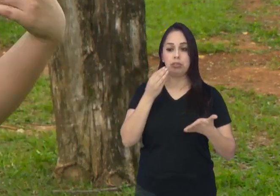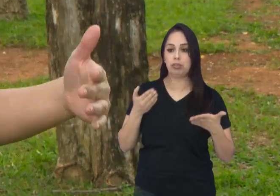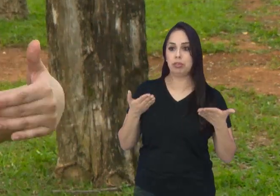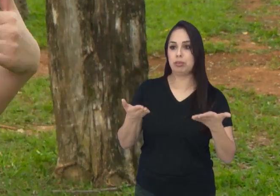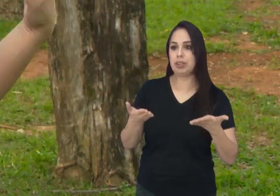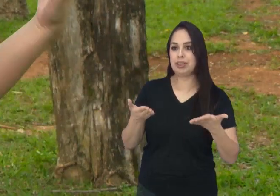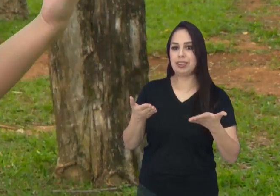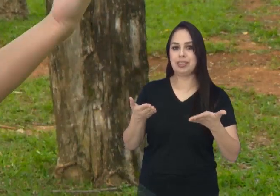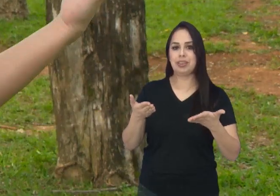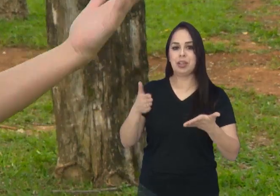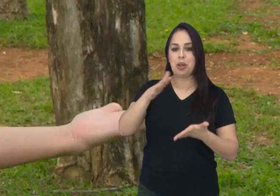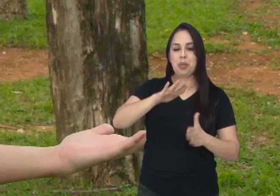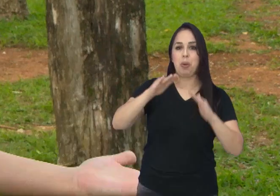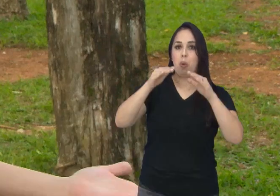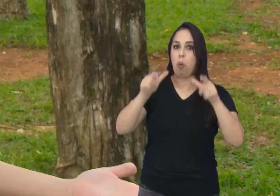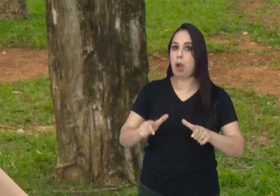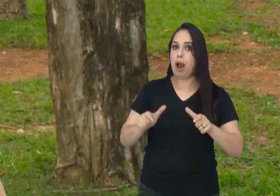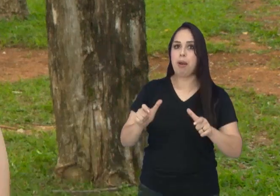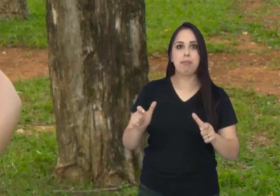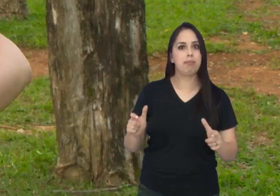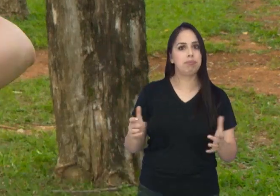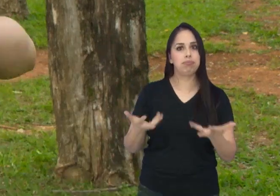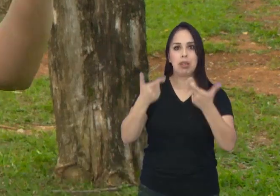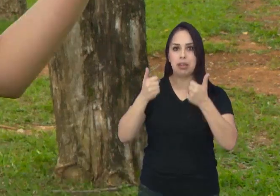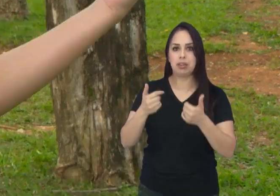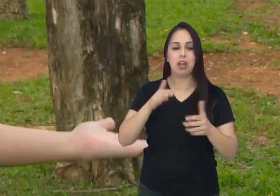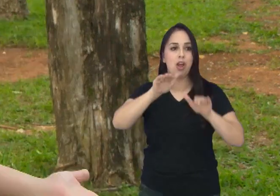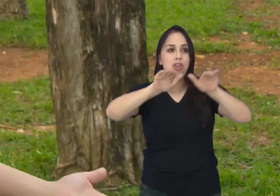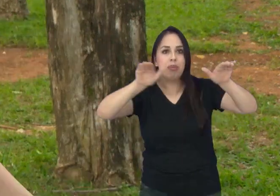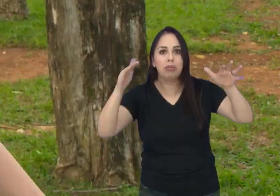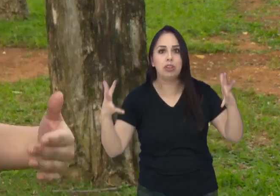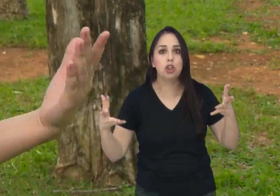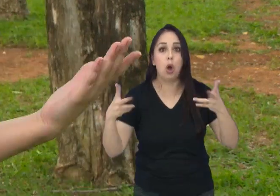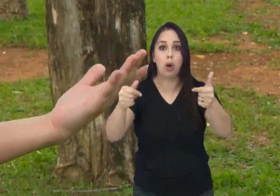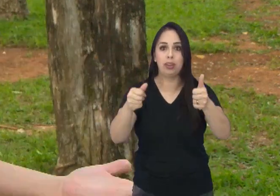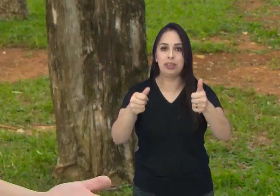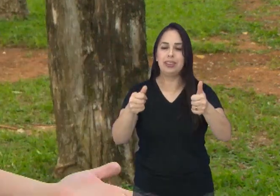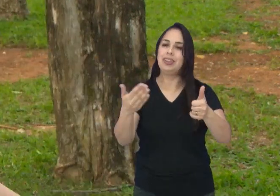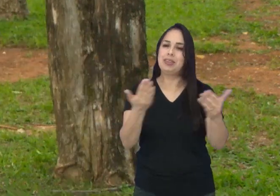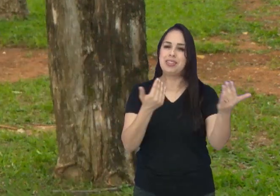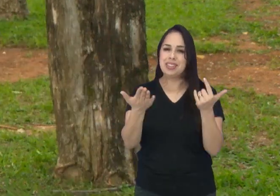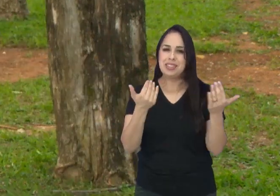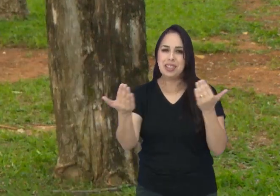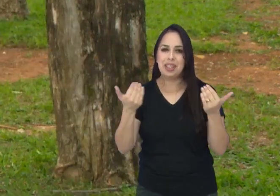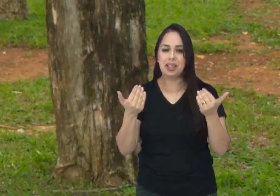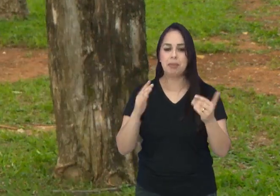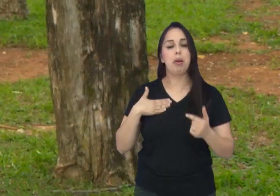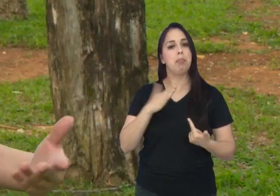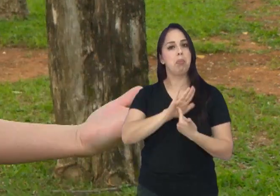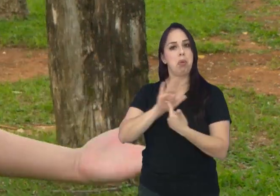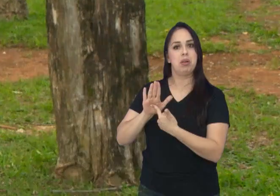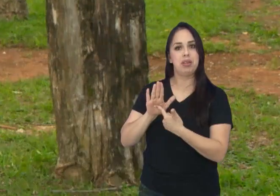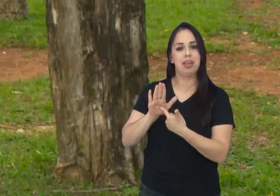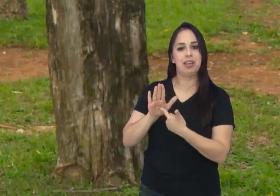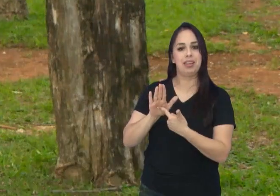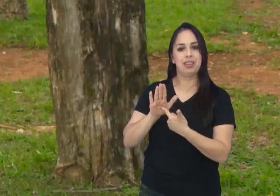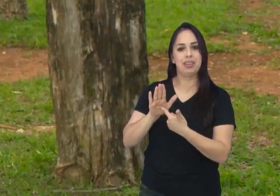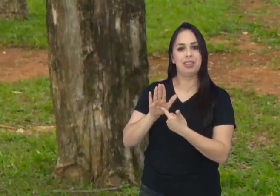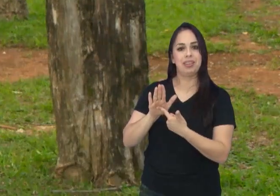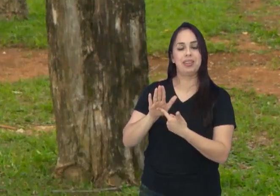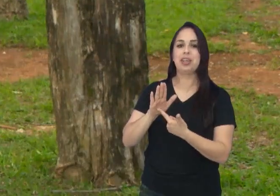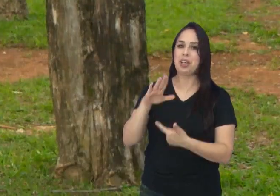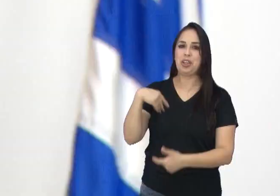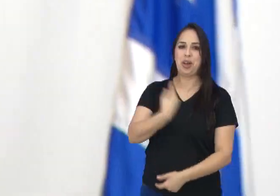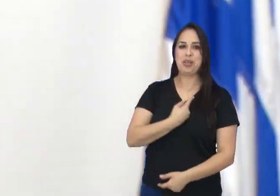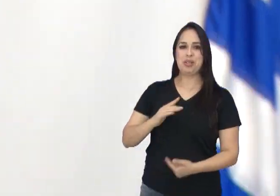praça num bairro tão significativo de São José, eu convido a todo mundo a fazer parte disso para a gente mostrar que a gente é relevante e que a gente